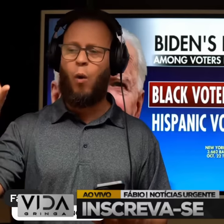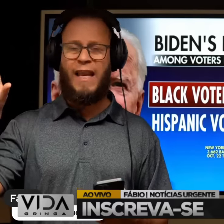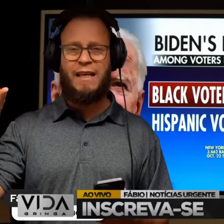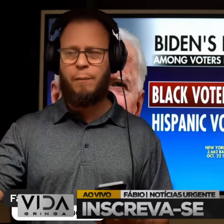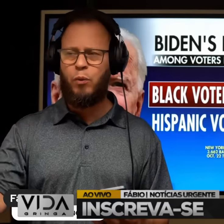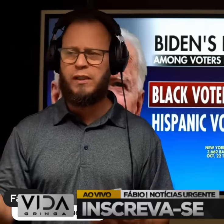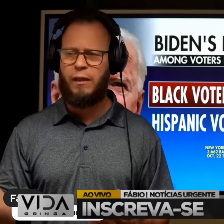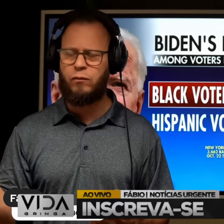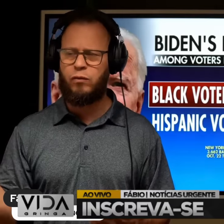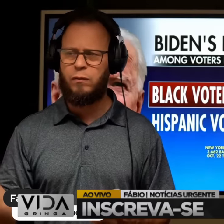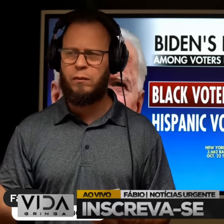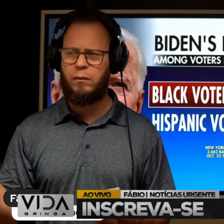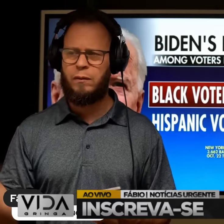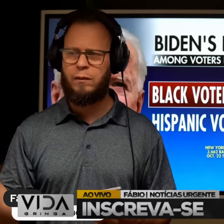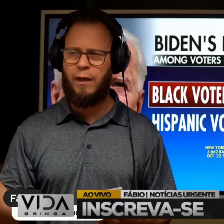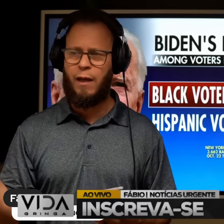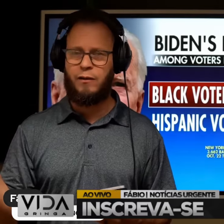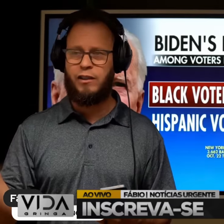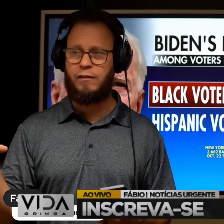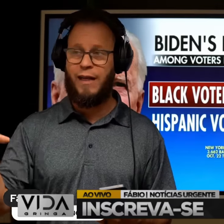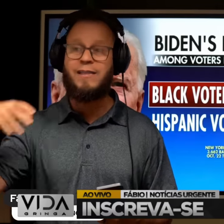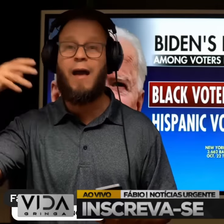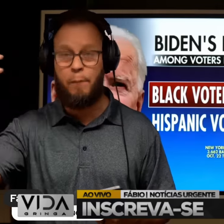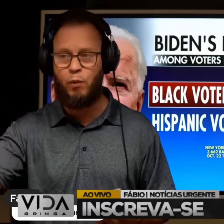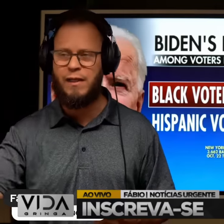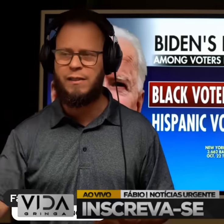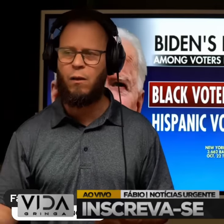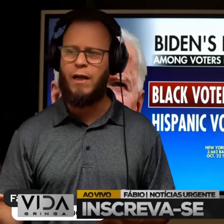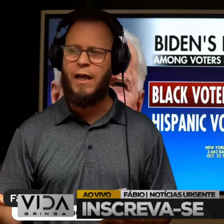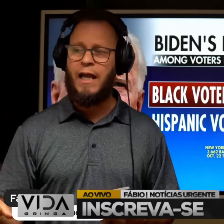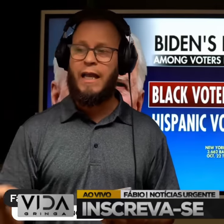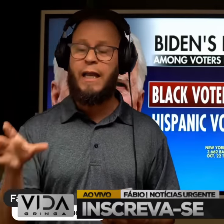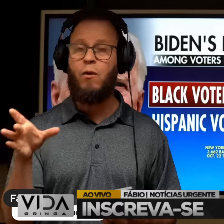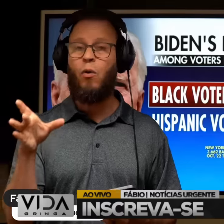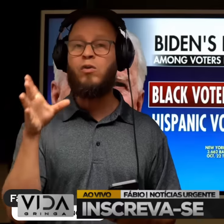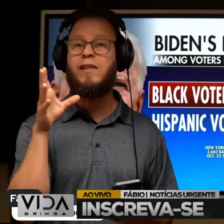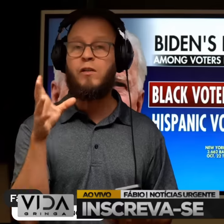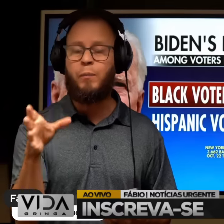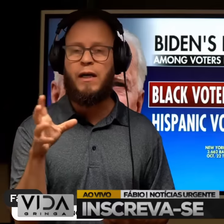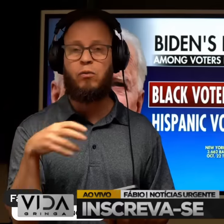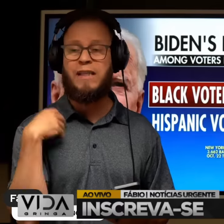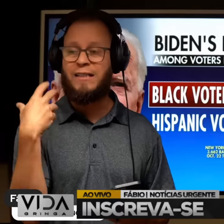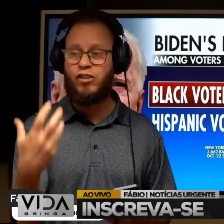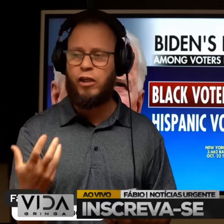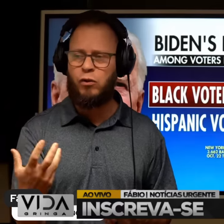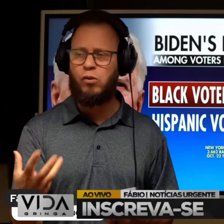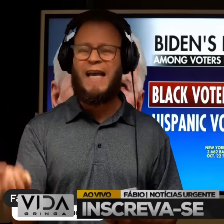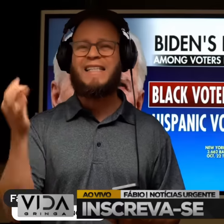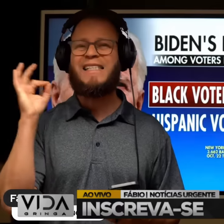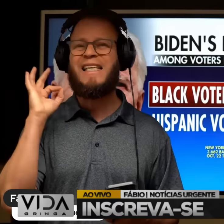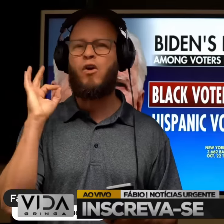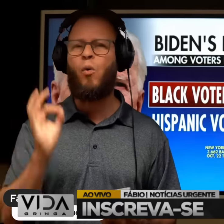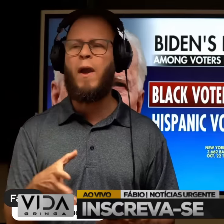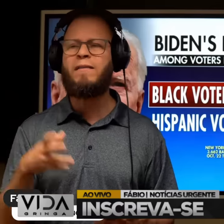está 40%, né, de desaprovação, e os hispânicos, latinos,